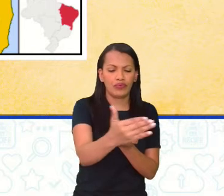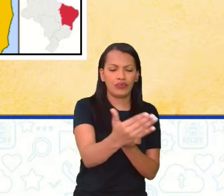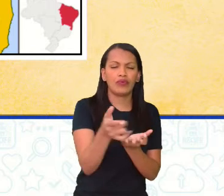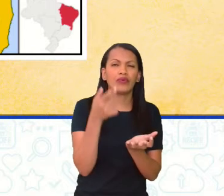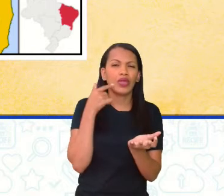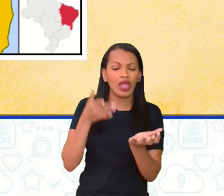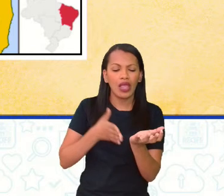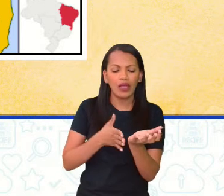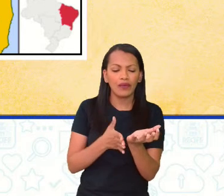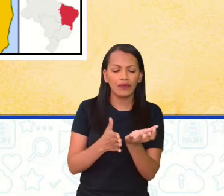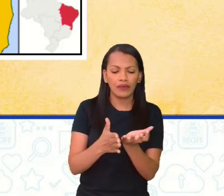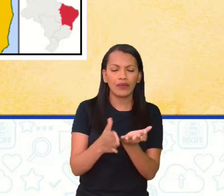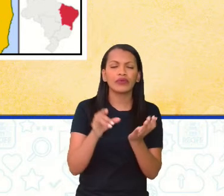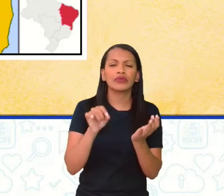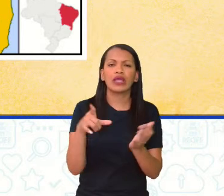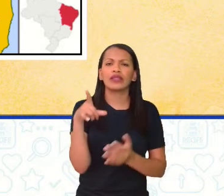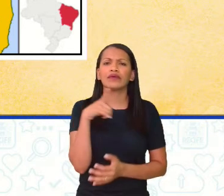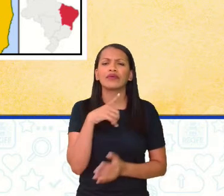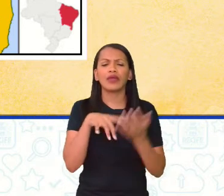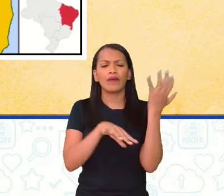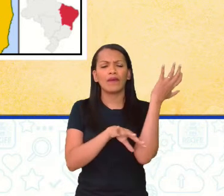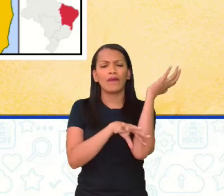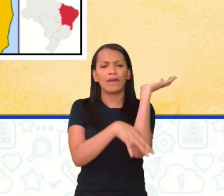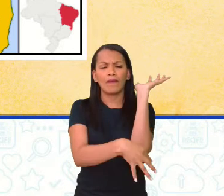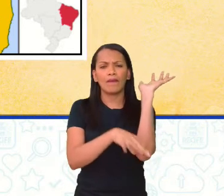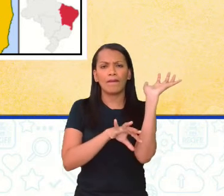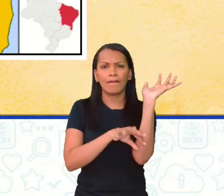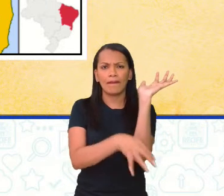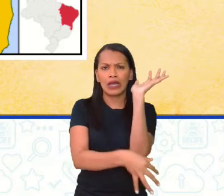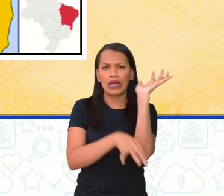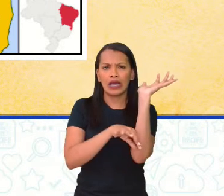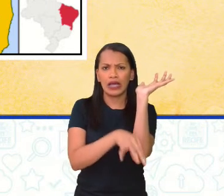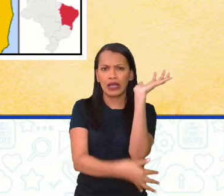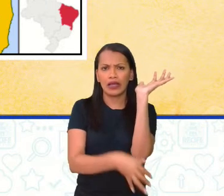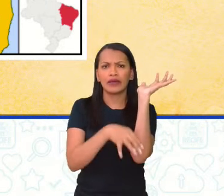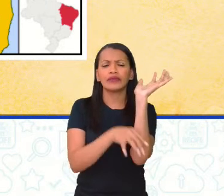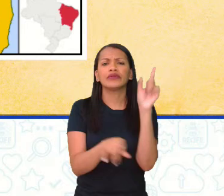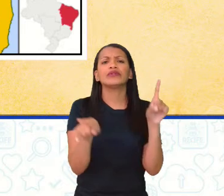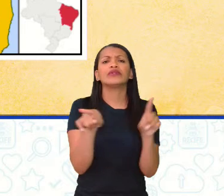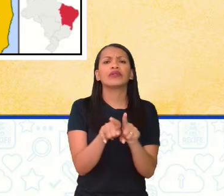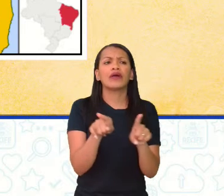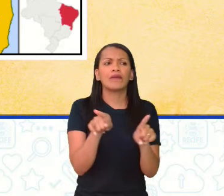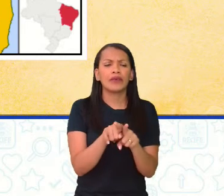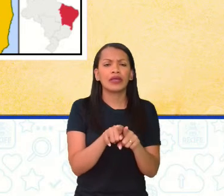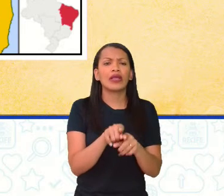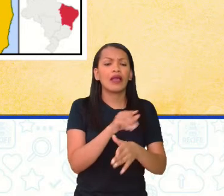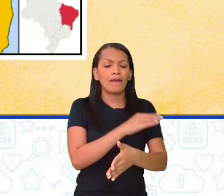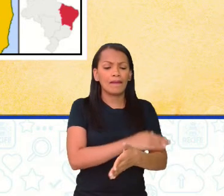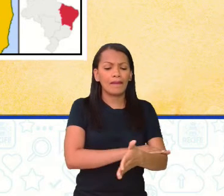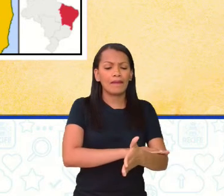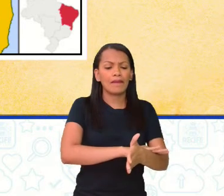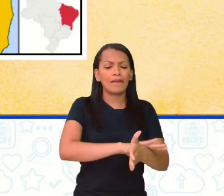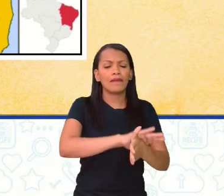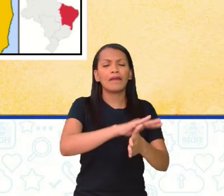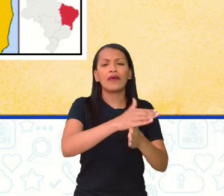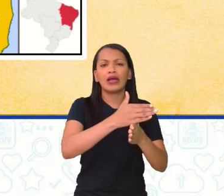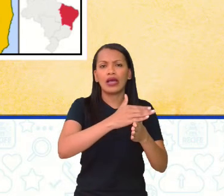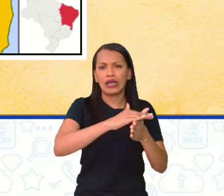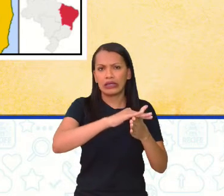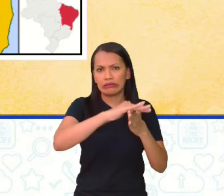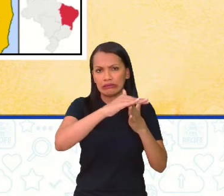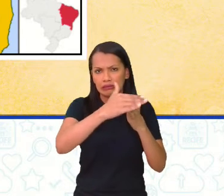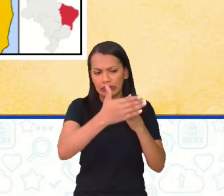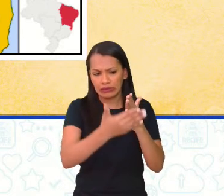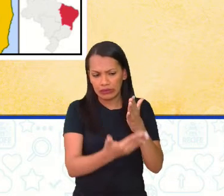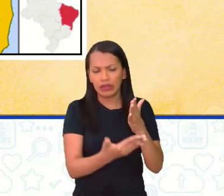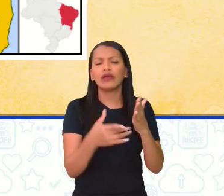quê? Do manguezal, com a presença da Mata Atlântica, devido àqueles processos de